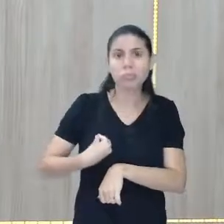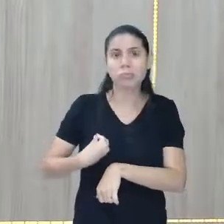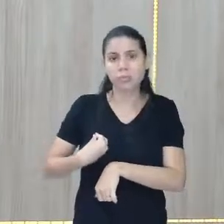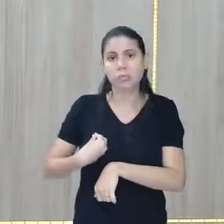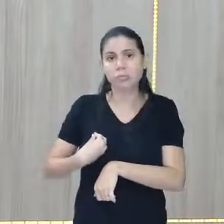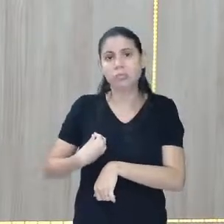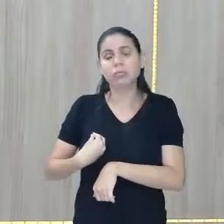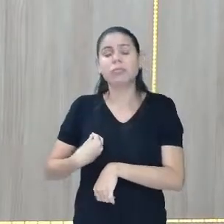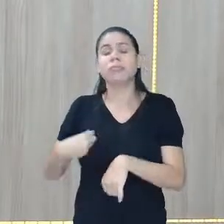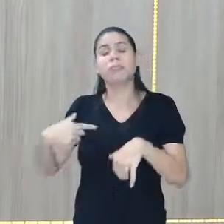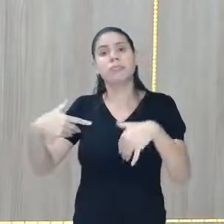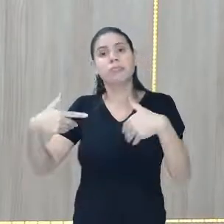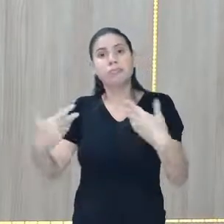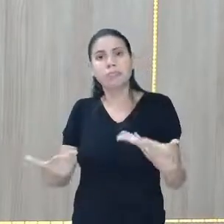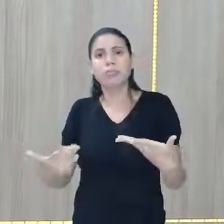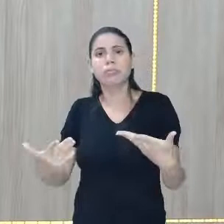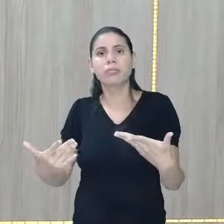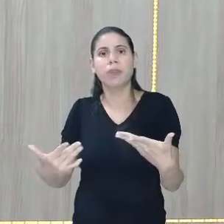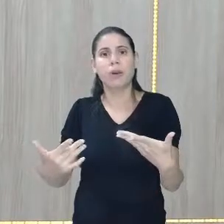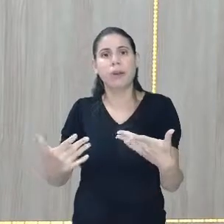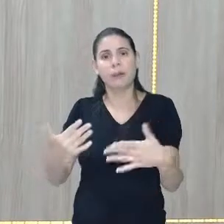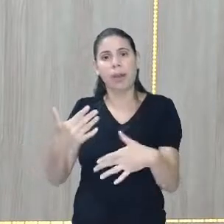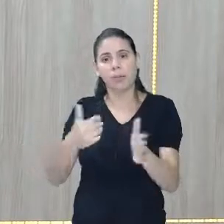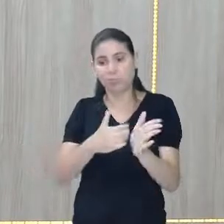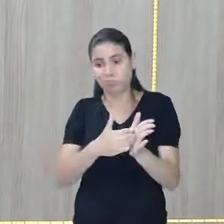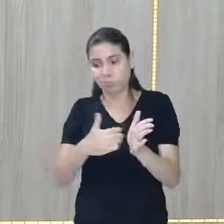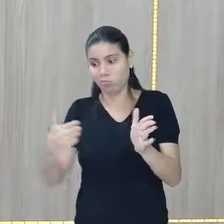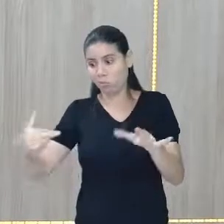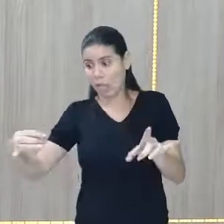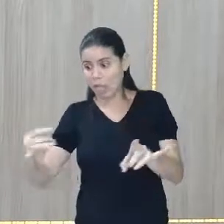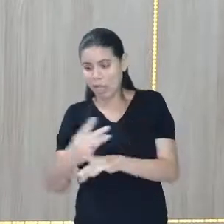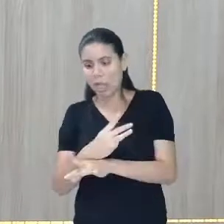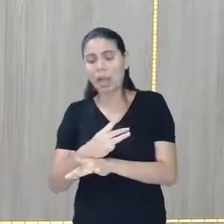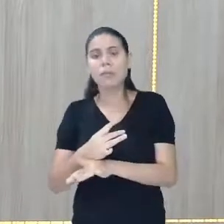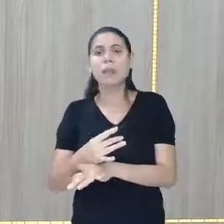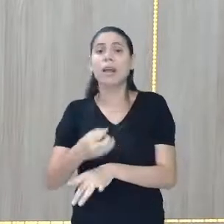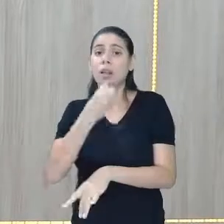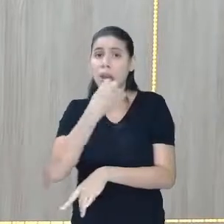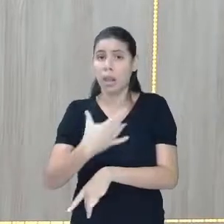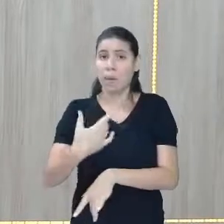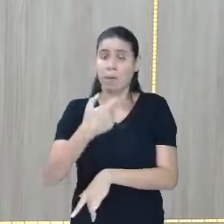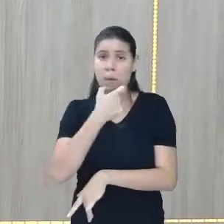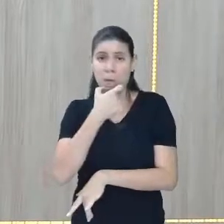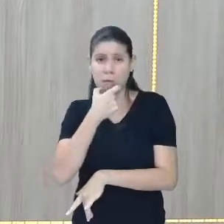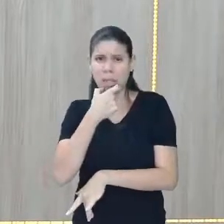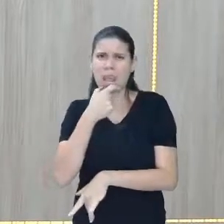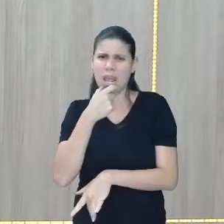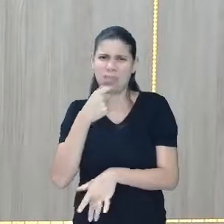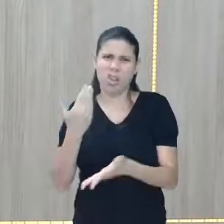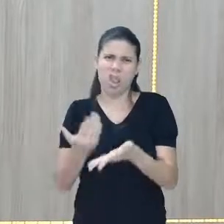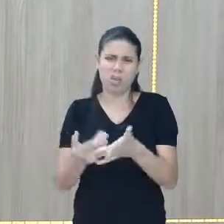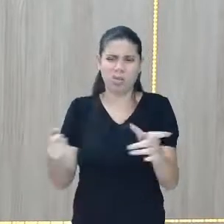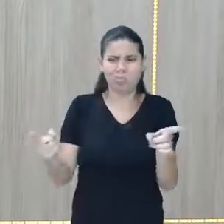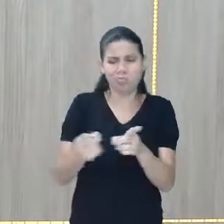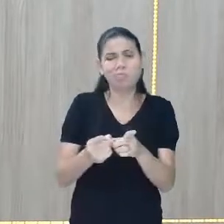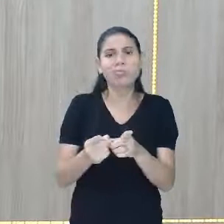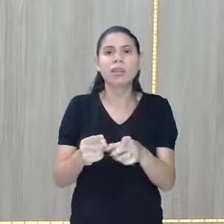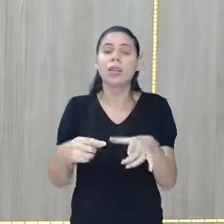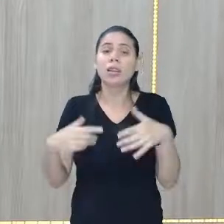né? E aí, para honrar esse ciclo, seria interessante aqui para a língua inglesa, que são poucas aulas, você